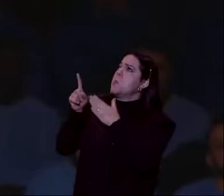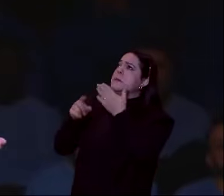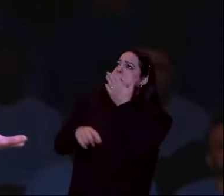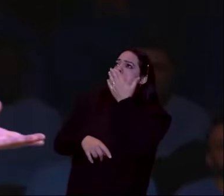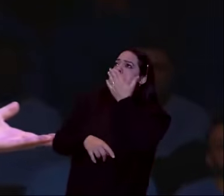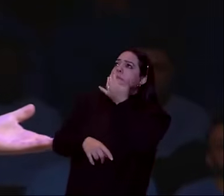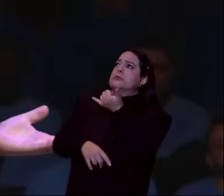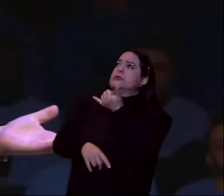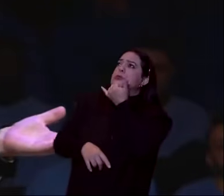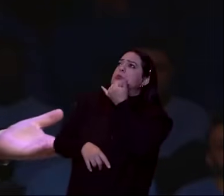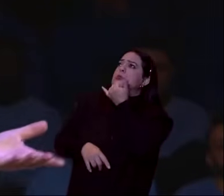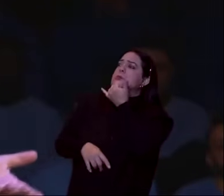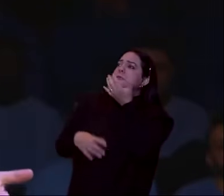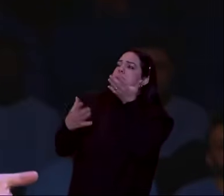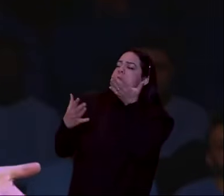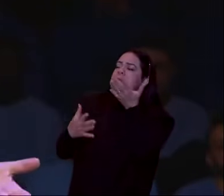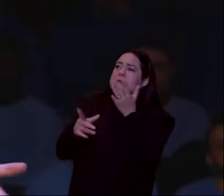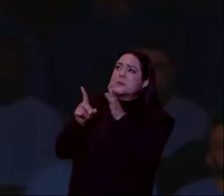perguntei,